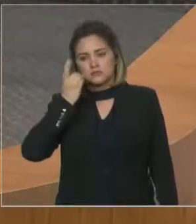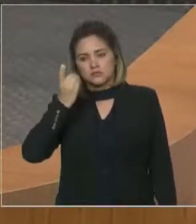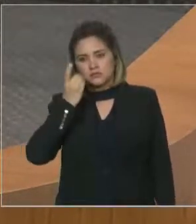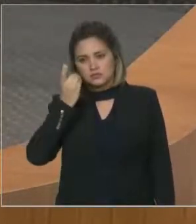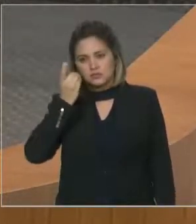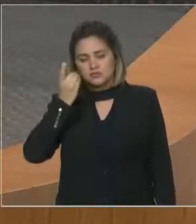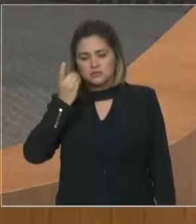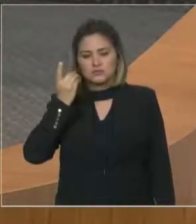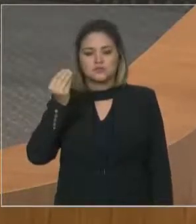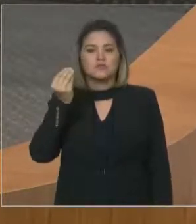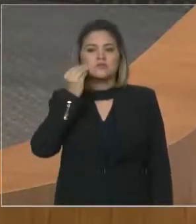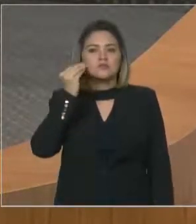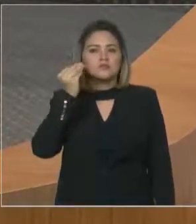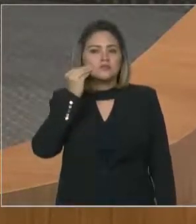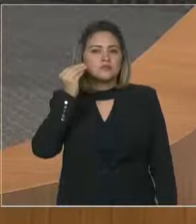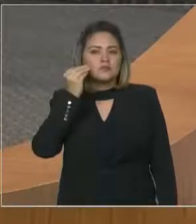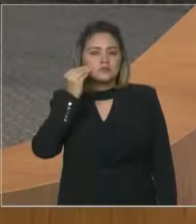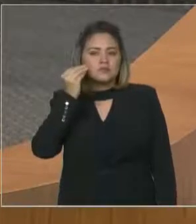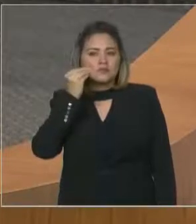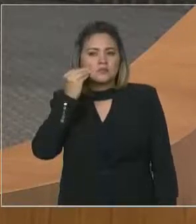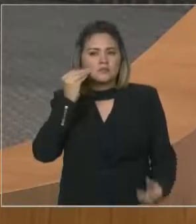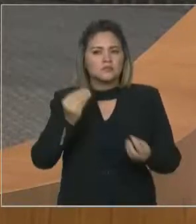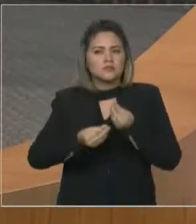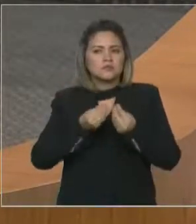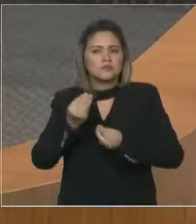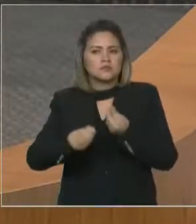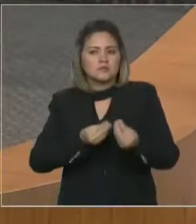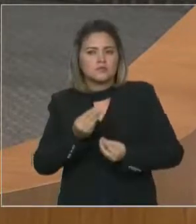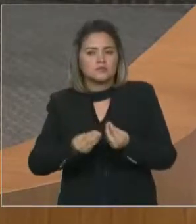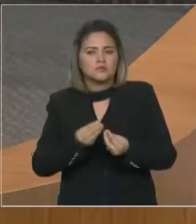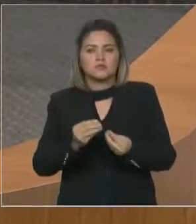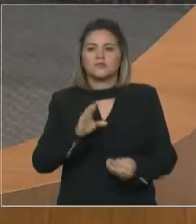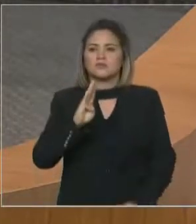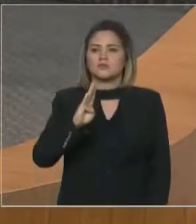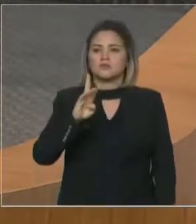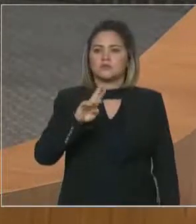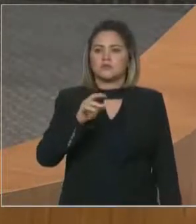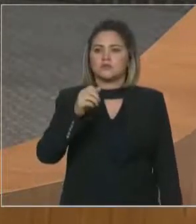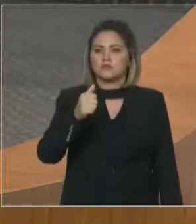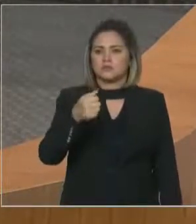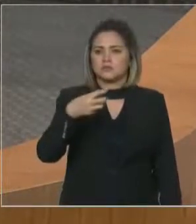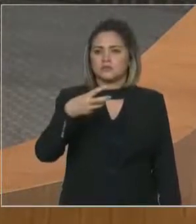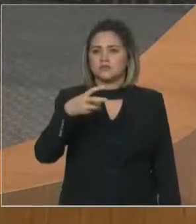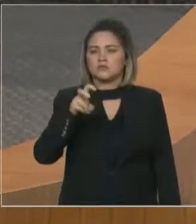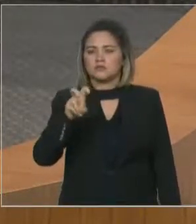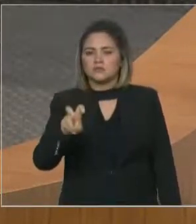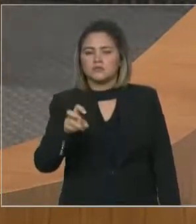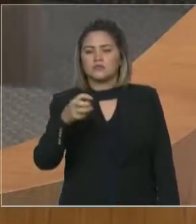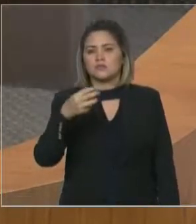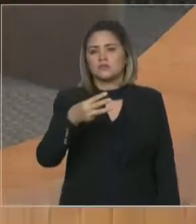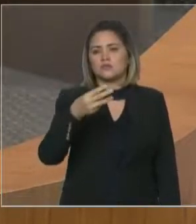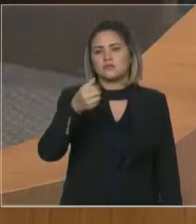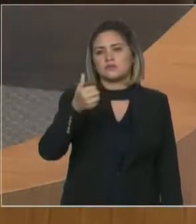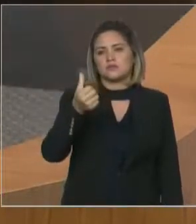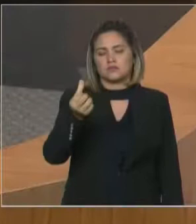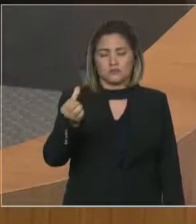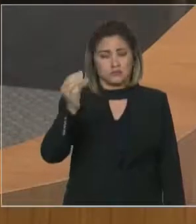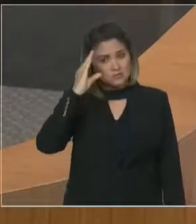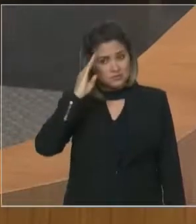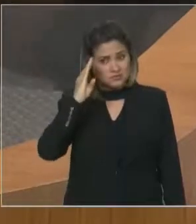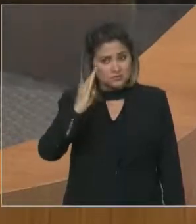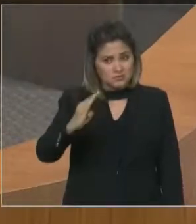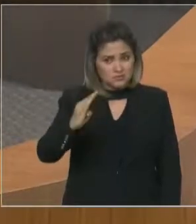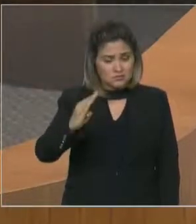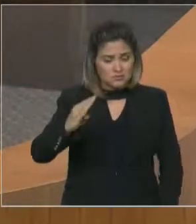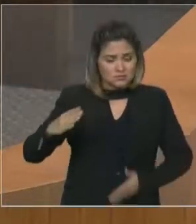ver a situação em que se encontrava as BR 135 e 316, principalmente o trecho